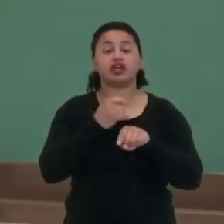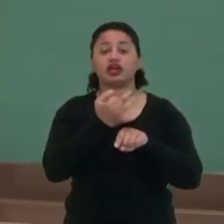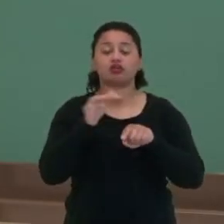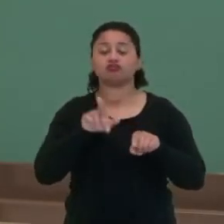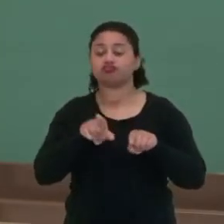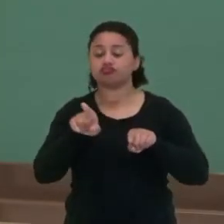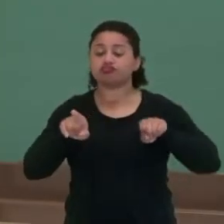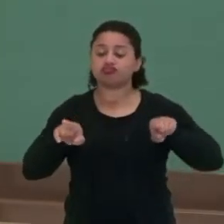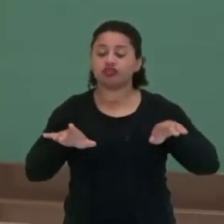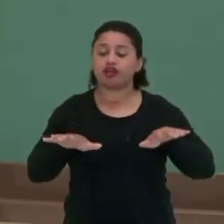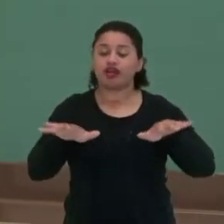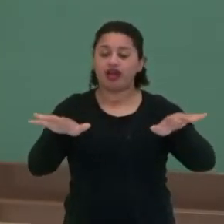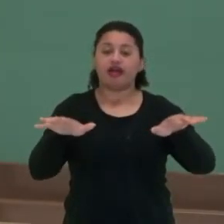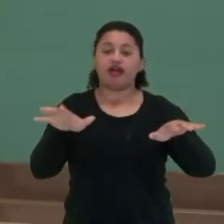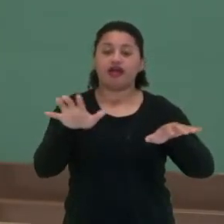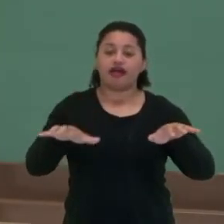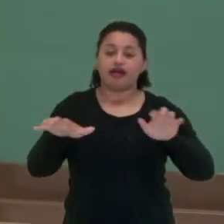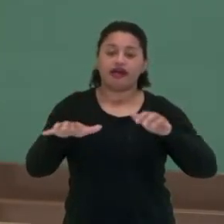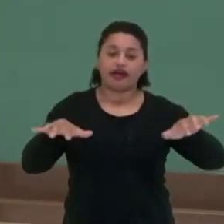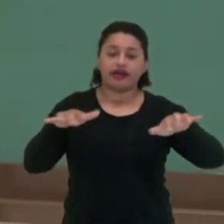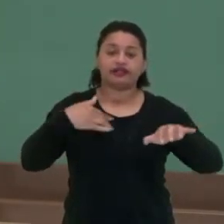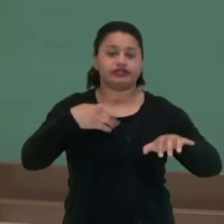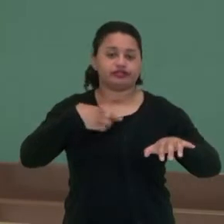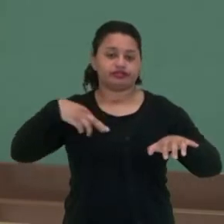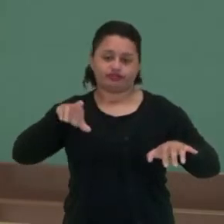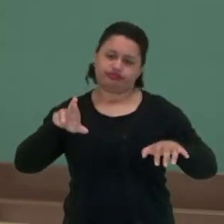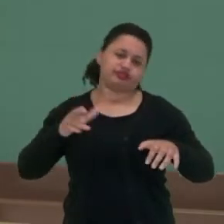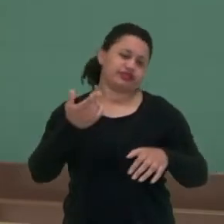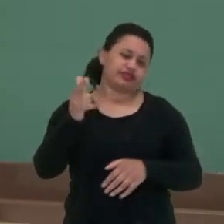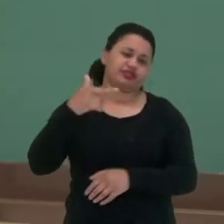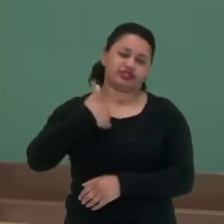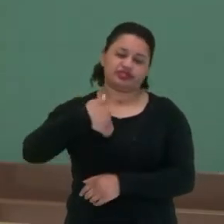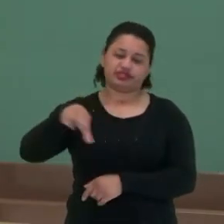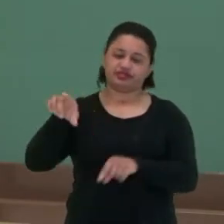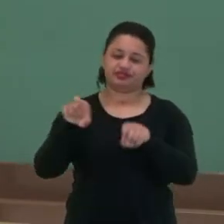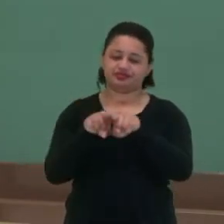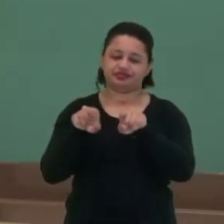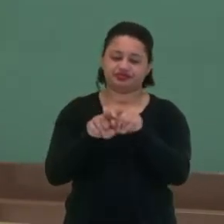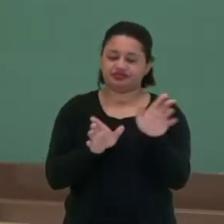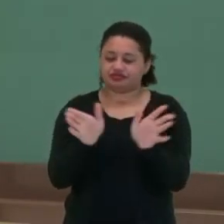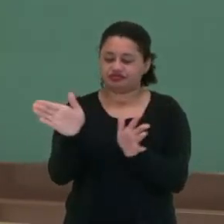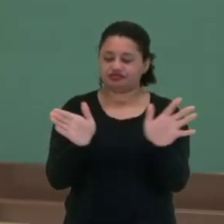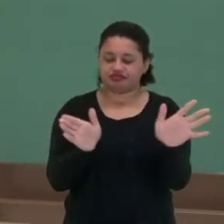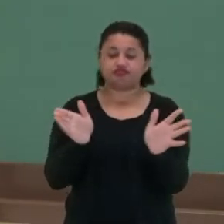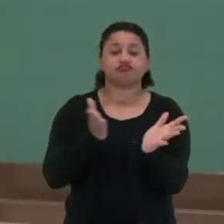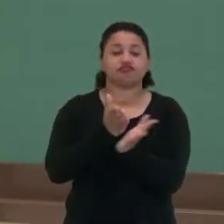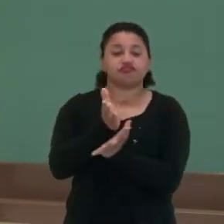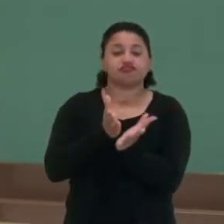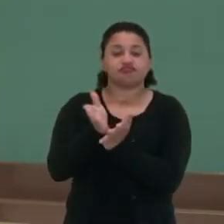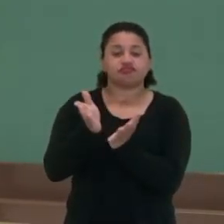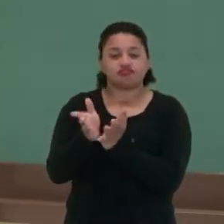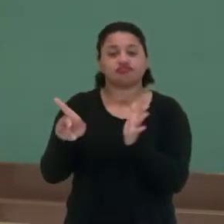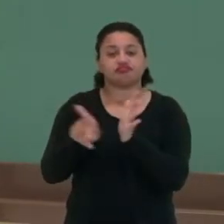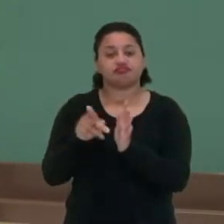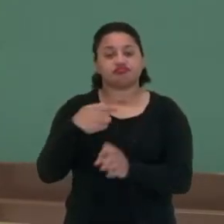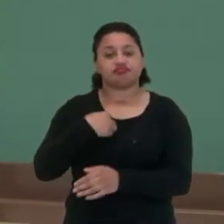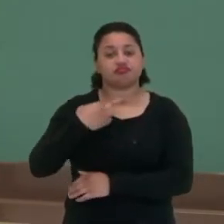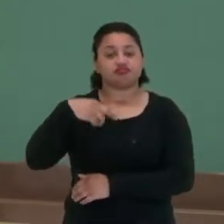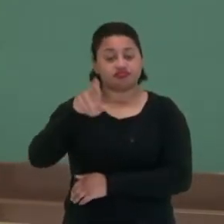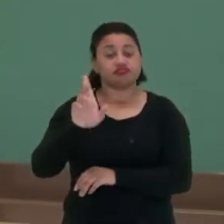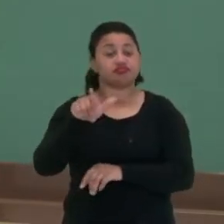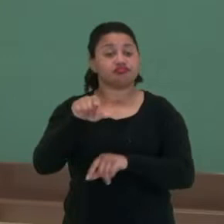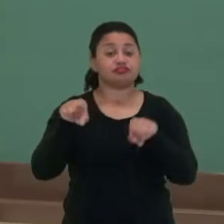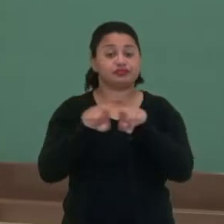correntes religiosas. Da mesma forma que em outras religiões, existem vertentes religiosas. Aqui é a mesma coisa. E aí